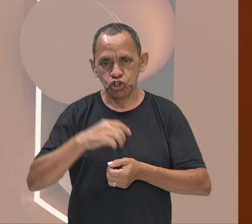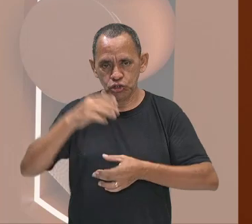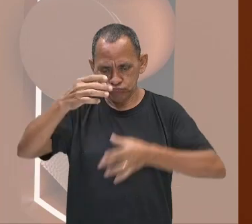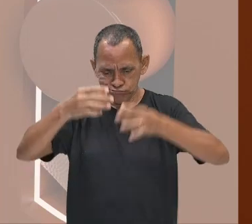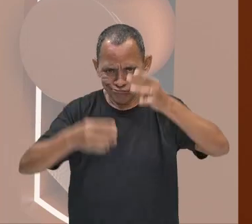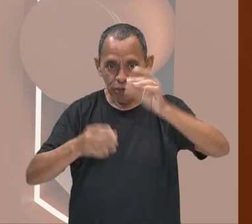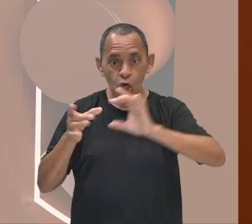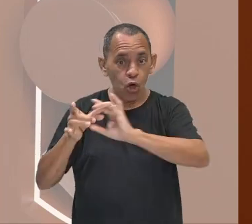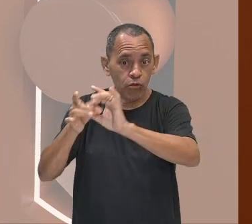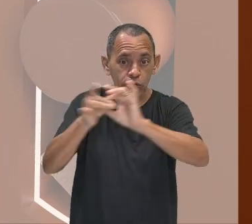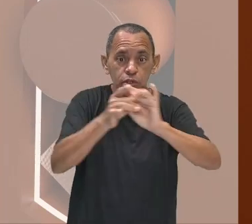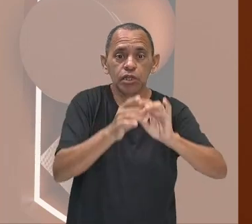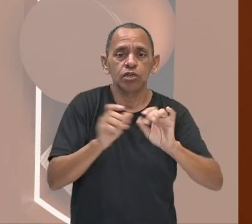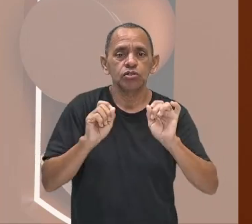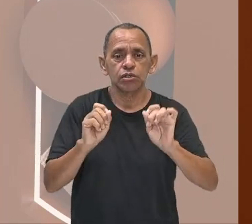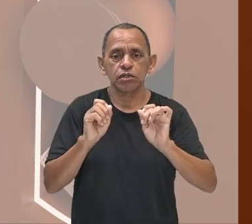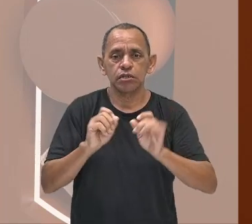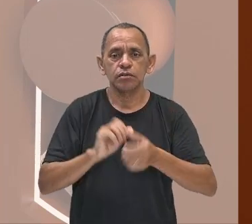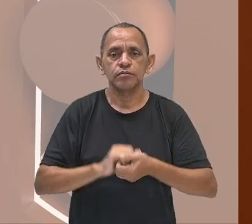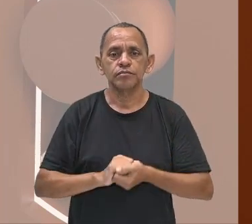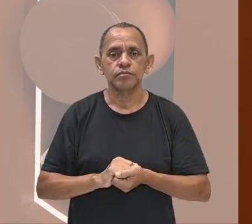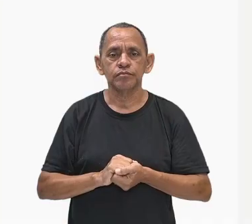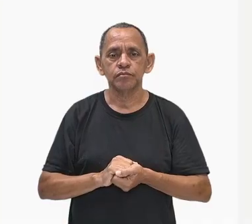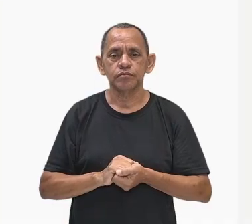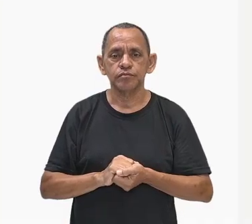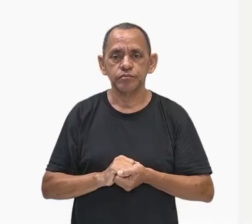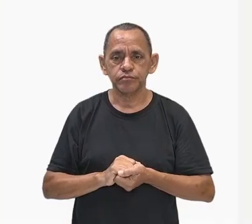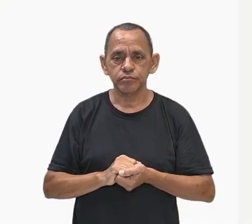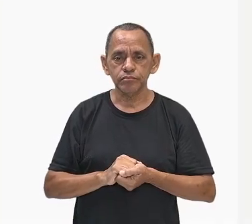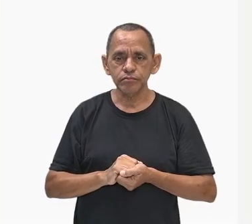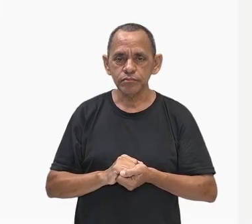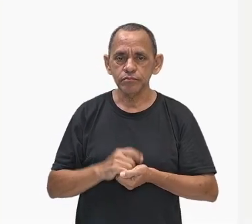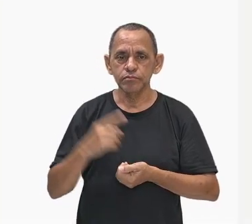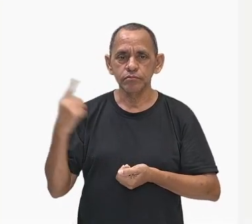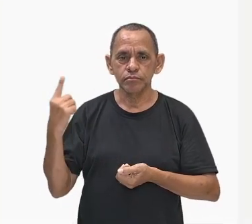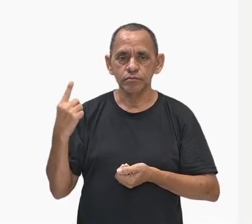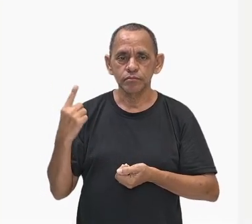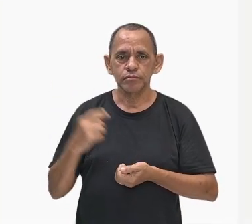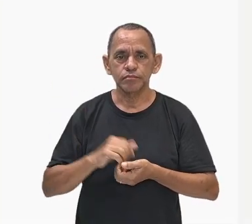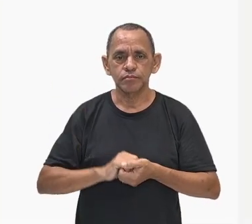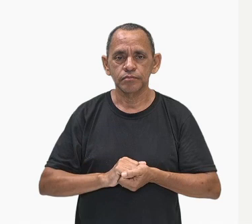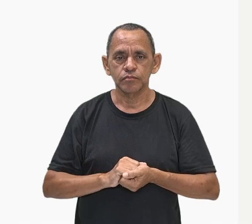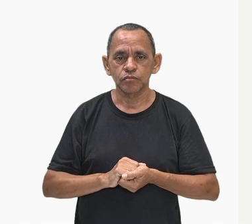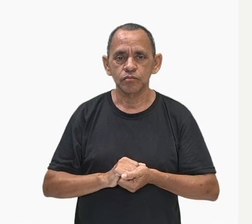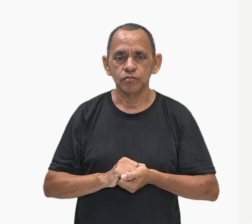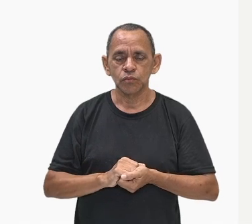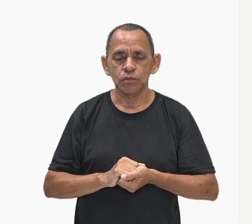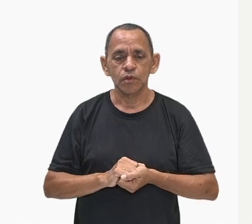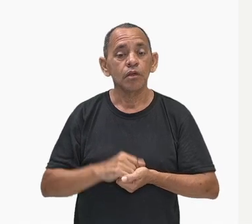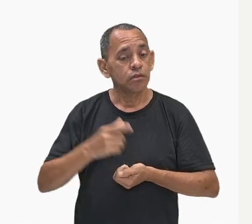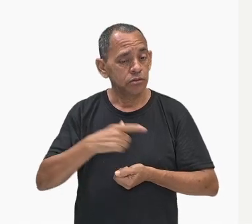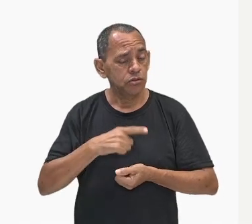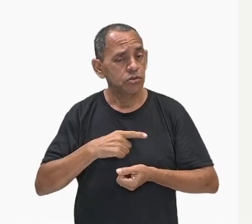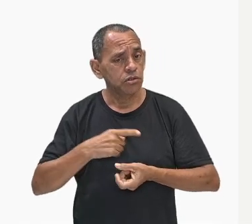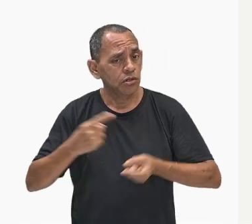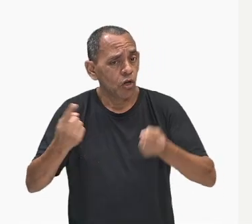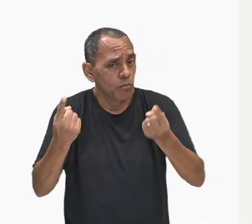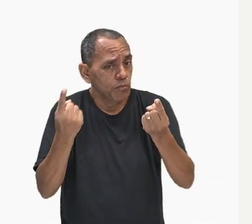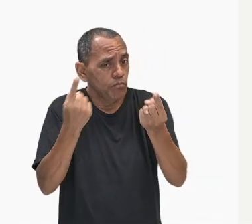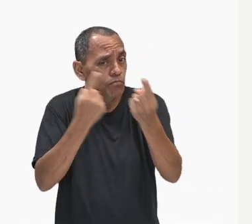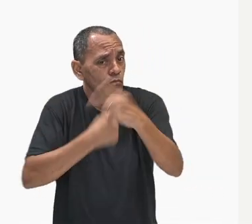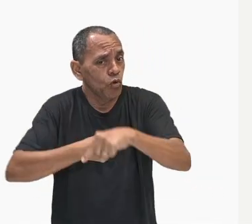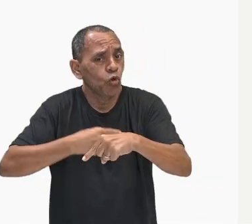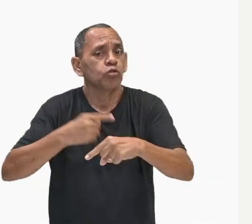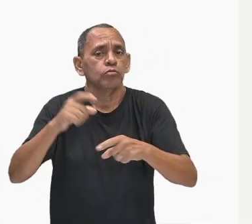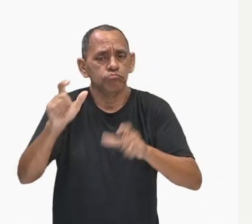pouquinho melhor esse momento que a Inglaterra está vivendo. Vamos lá, galera. Com a oposição ao seu governo, do parlamento